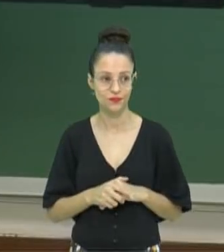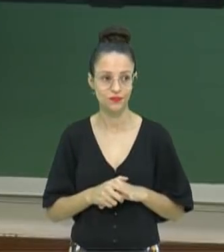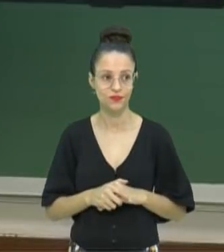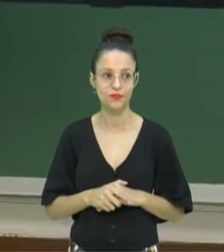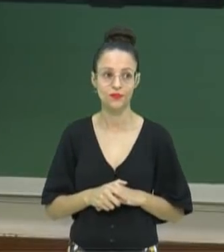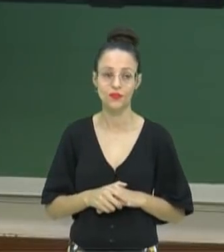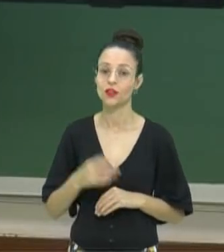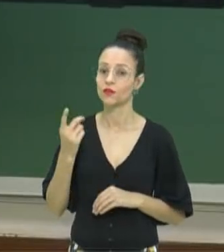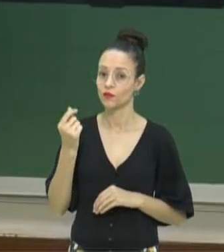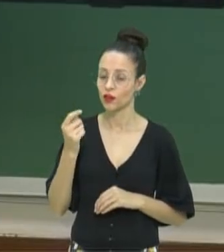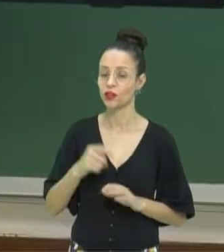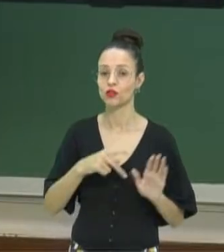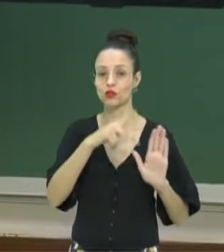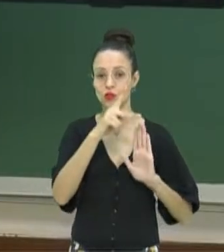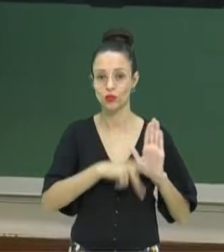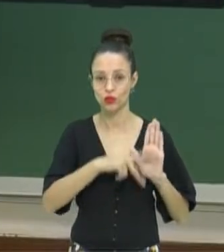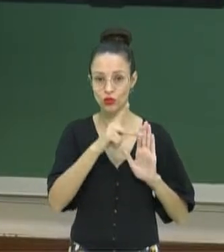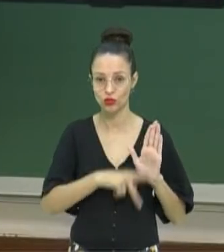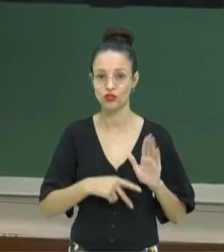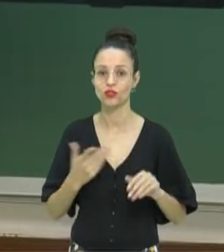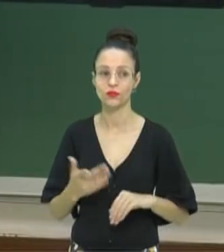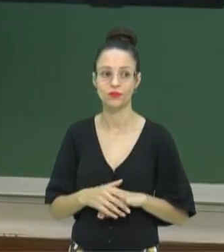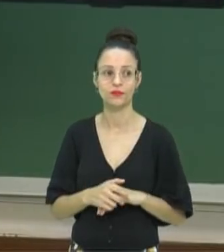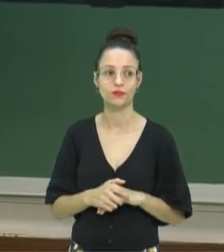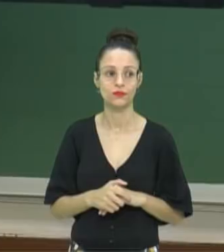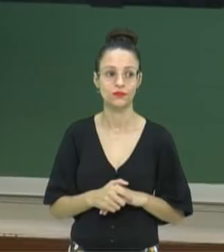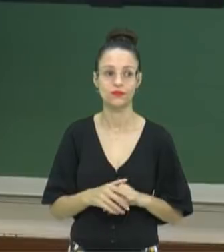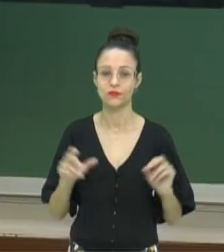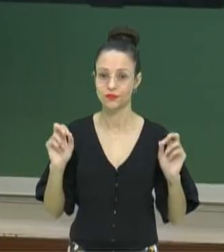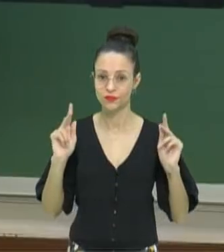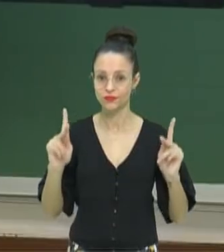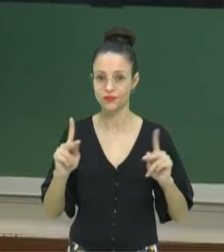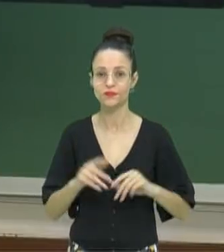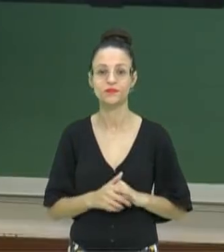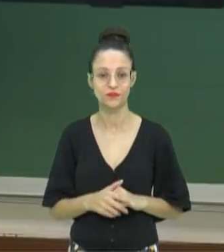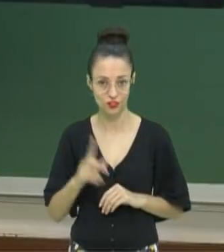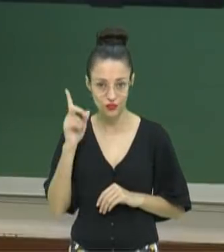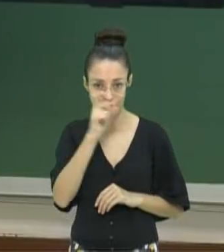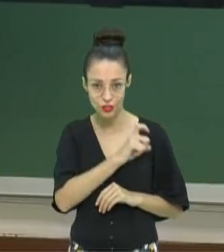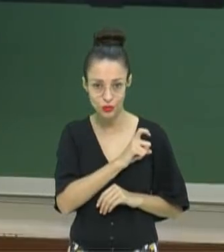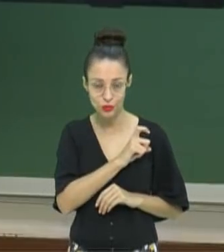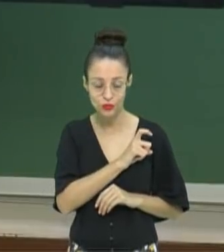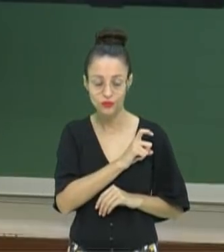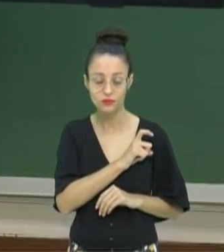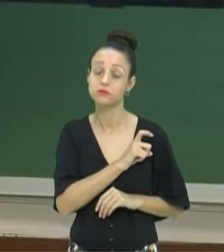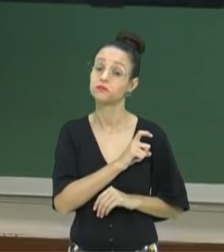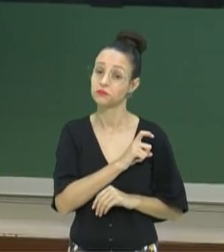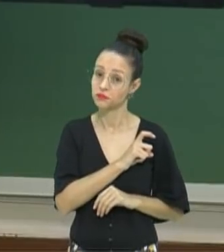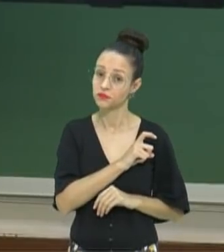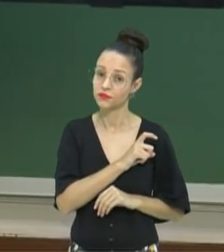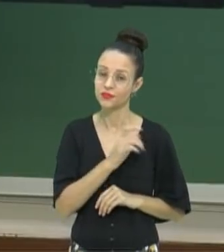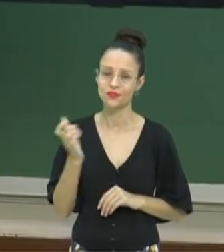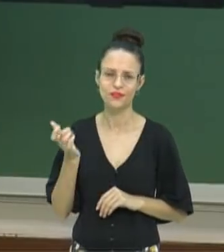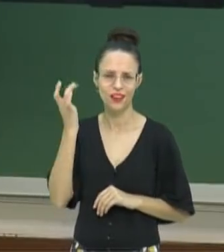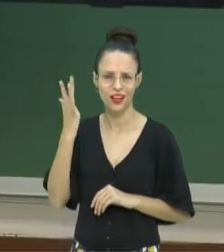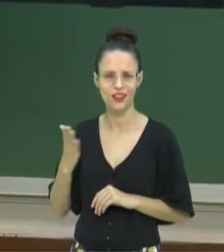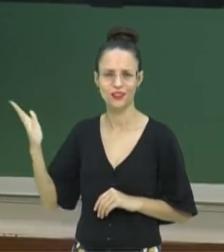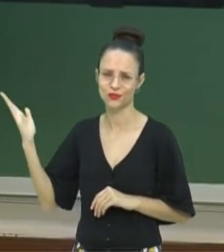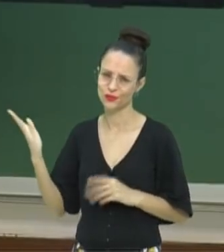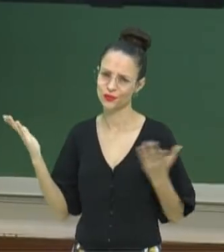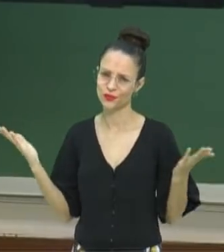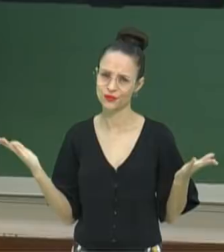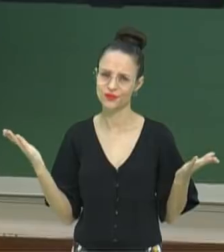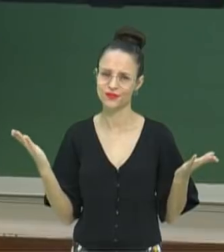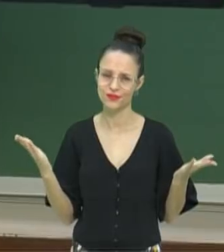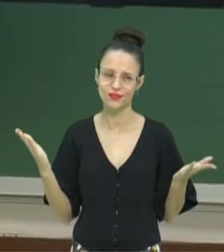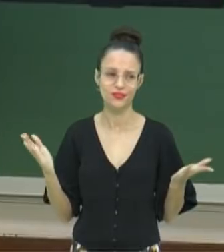Esse vai ser o valor do projeto feito, ok? Difícil? Esse ficou muito fácil, né,